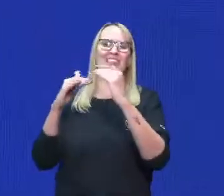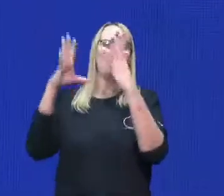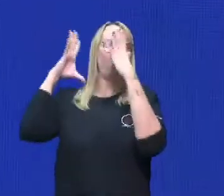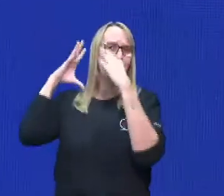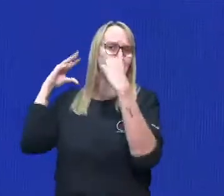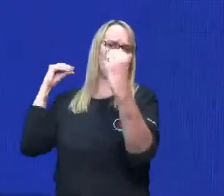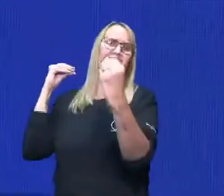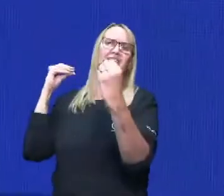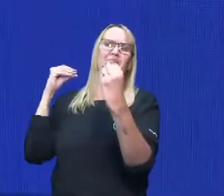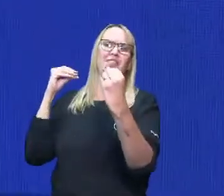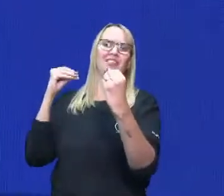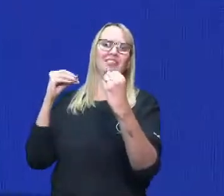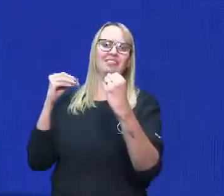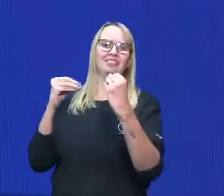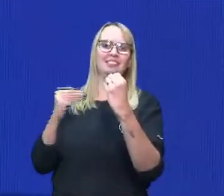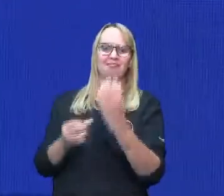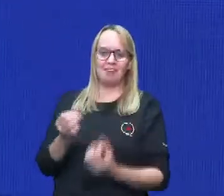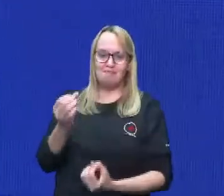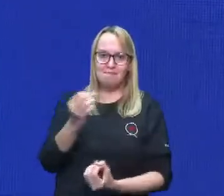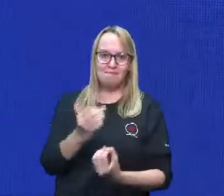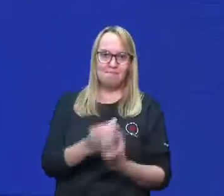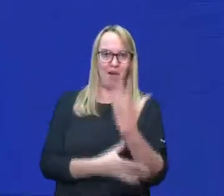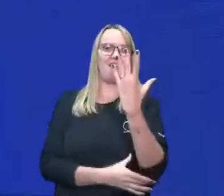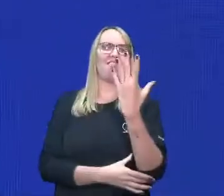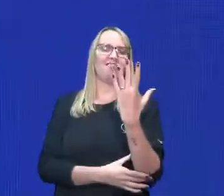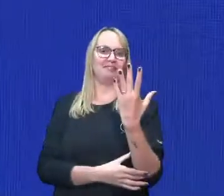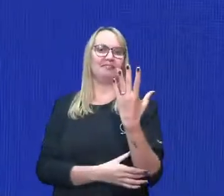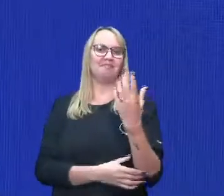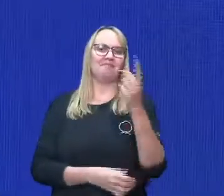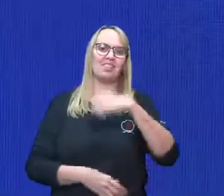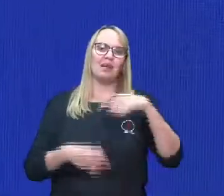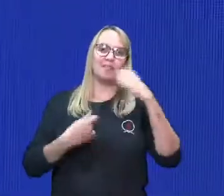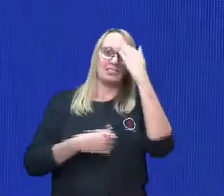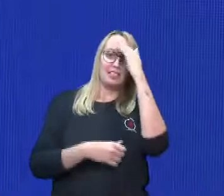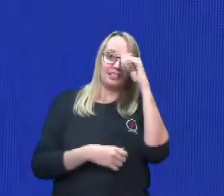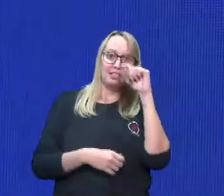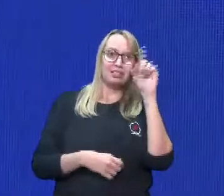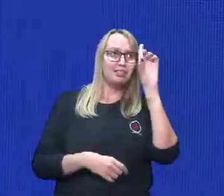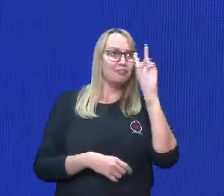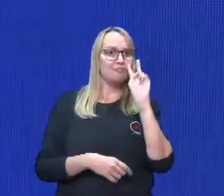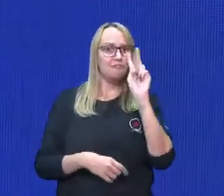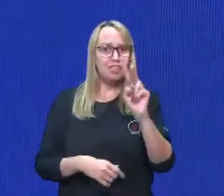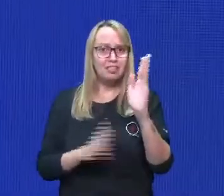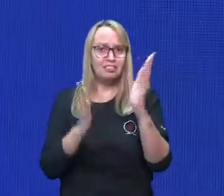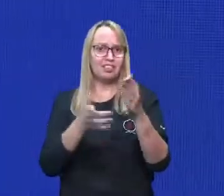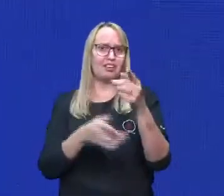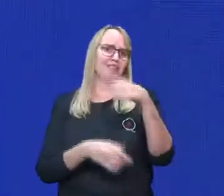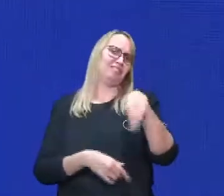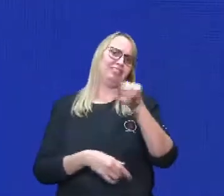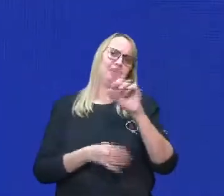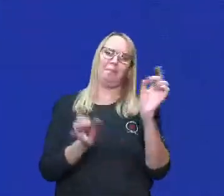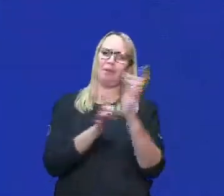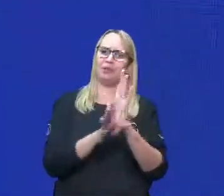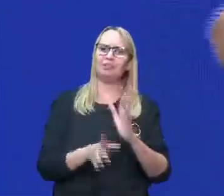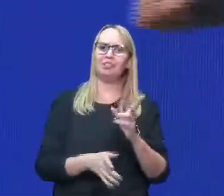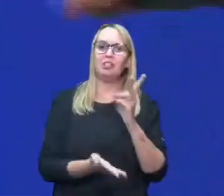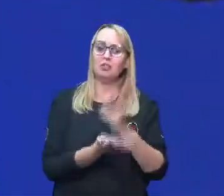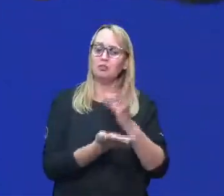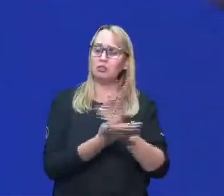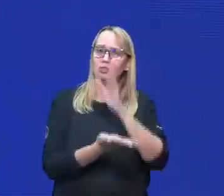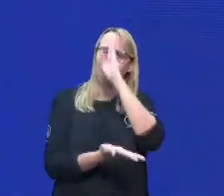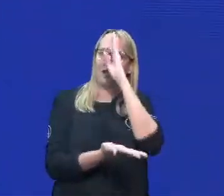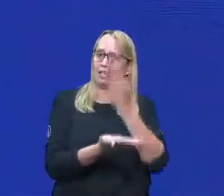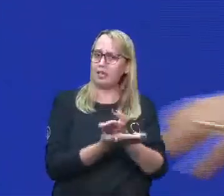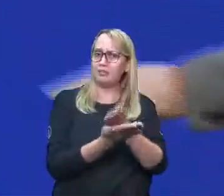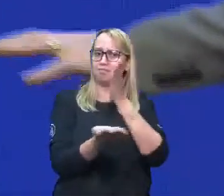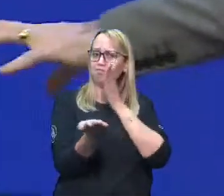príncipe que vai brotar. Você tem que entender que para Deus você já é, irmão. É só você continuar crendo e